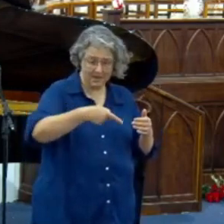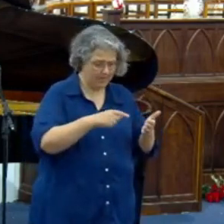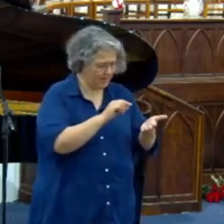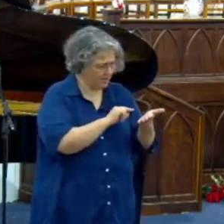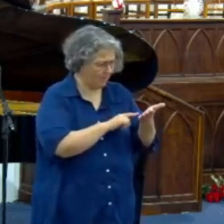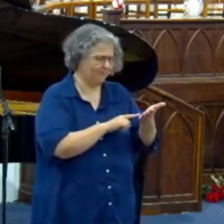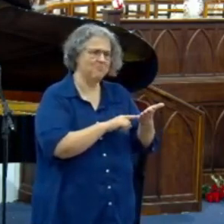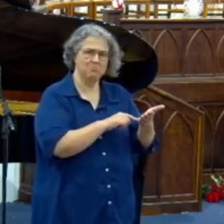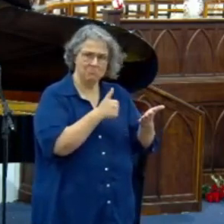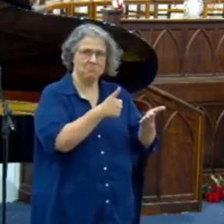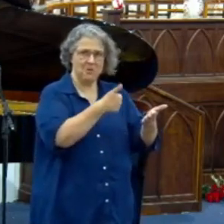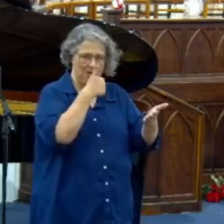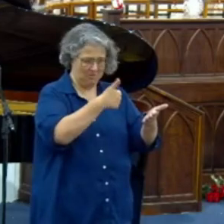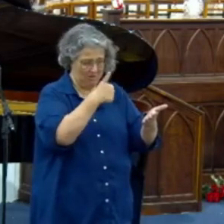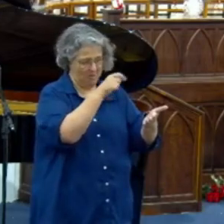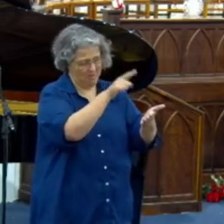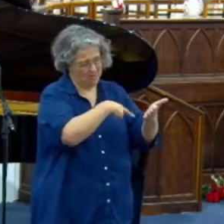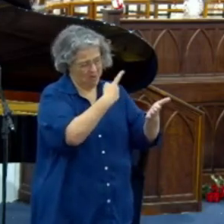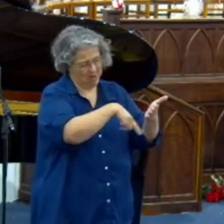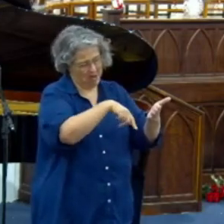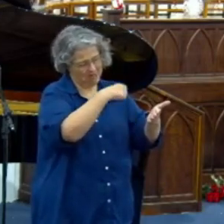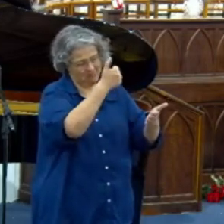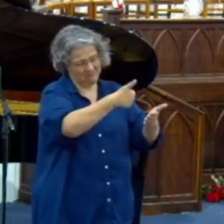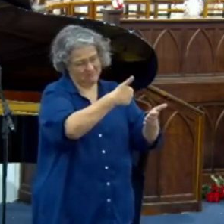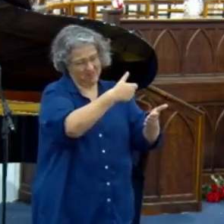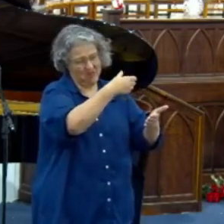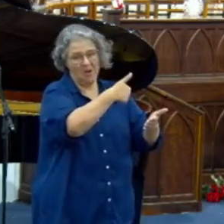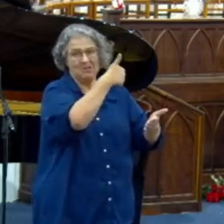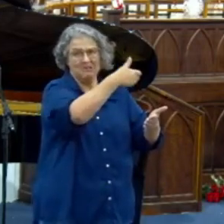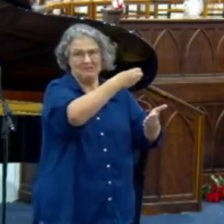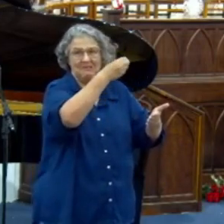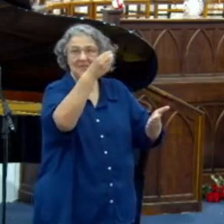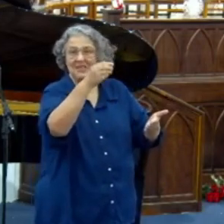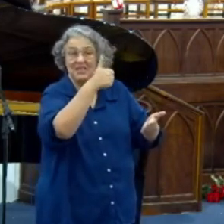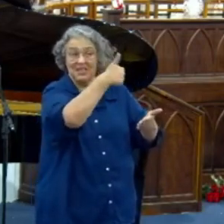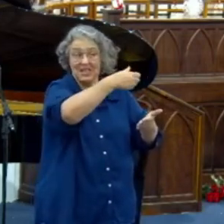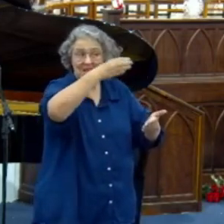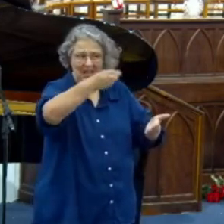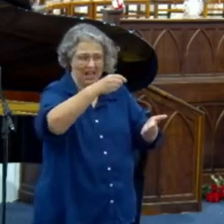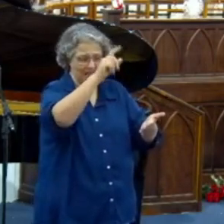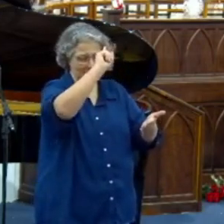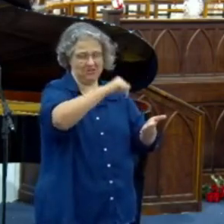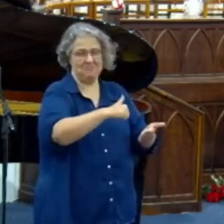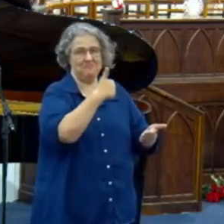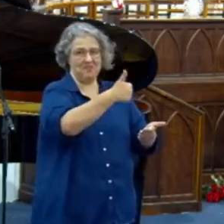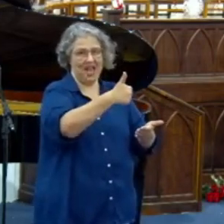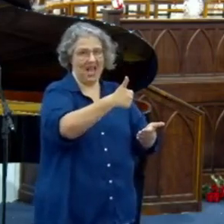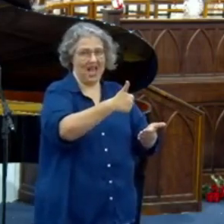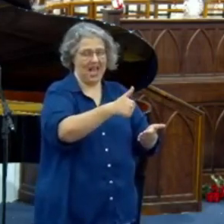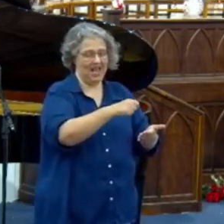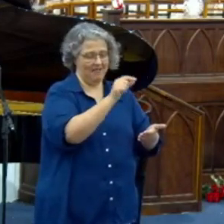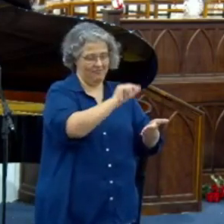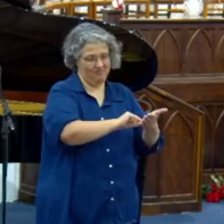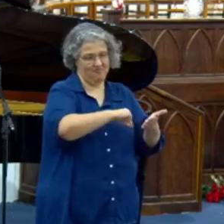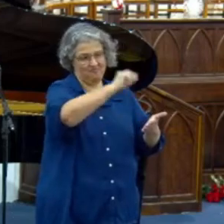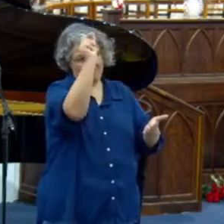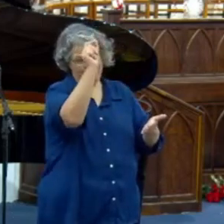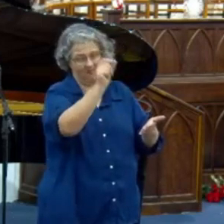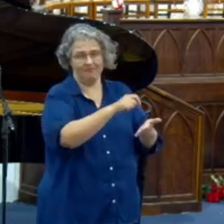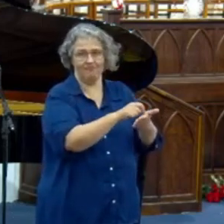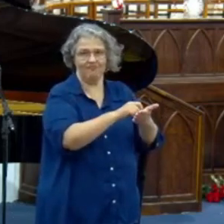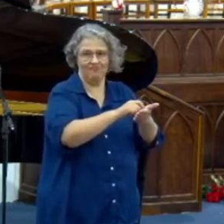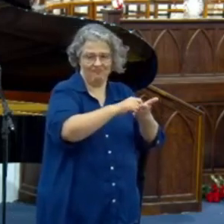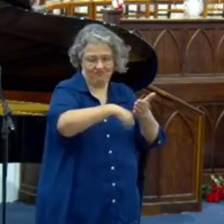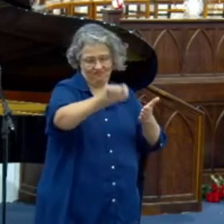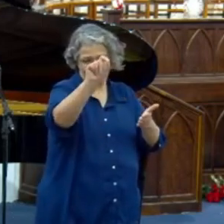mandamentos, ele não tem ídolos, ele ama a Deus, ele guarda o dia do descanso, ele não mata, ele não rouba.